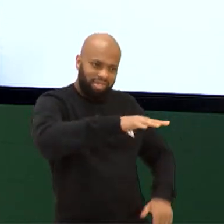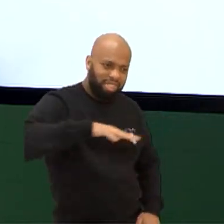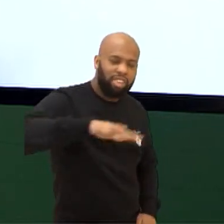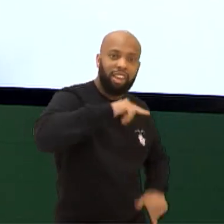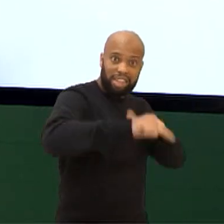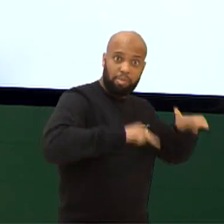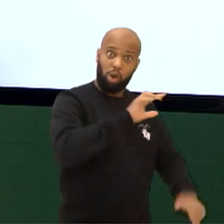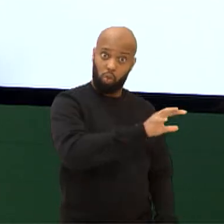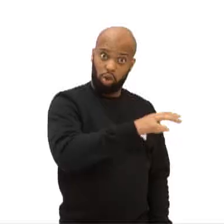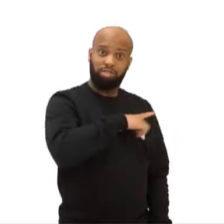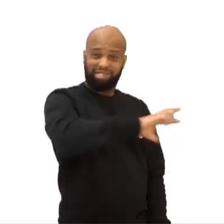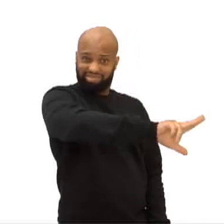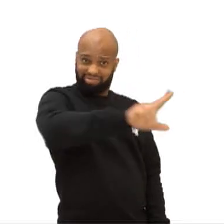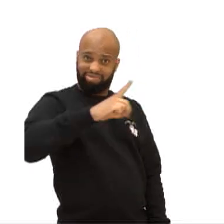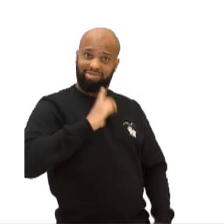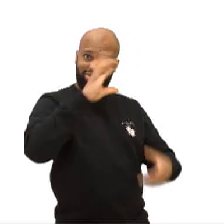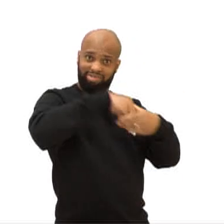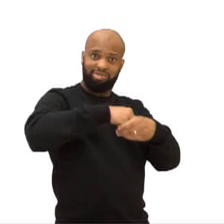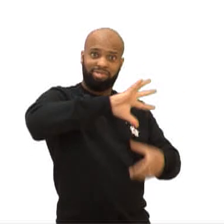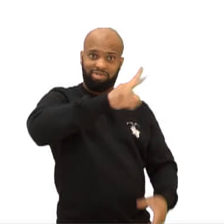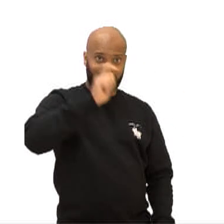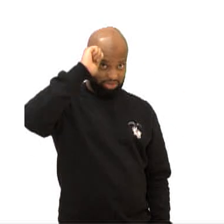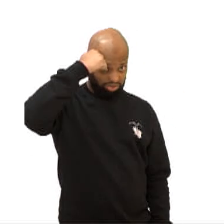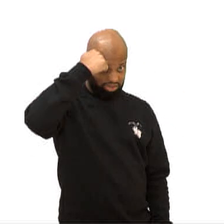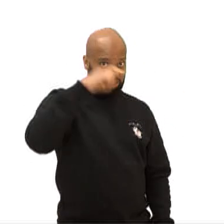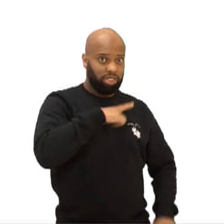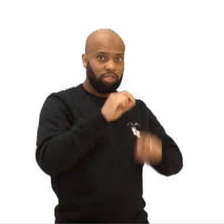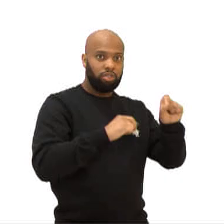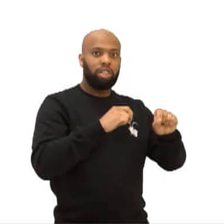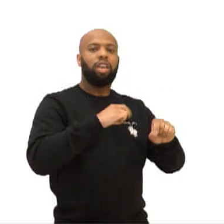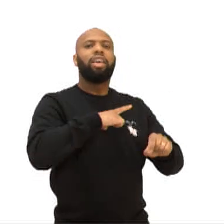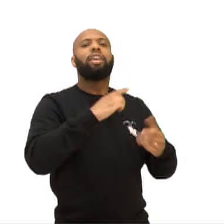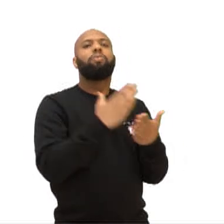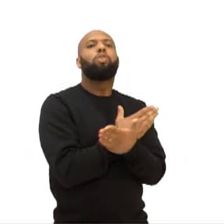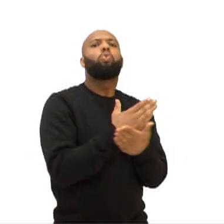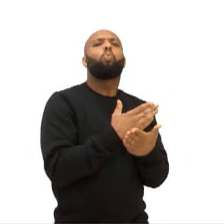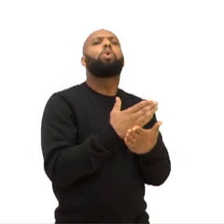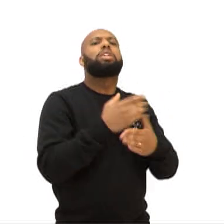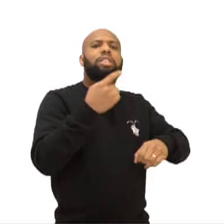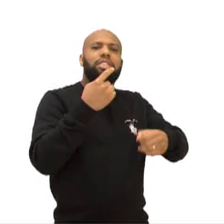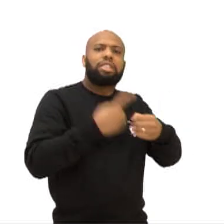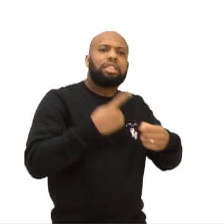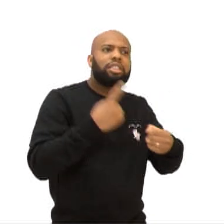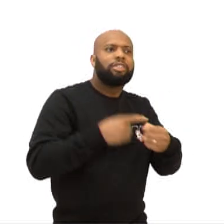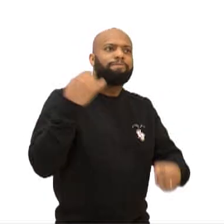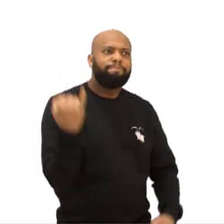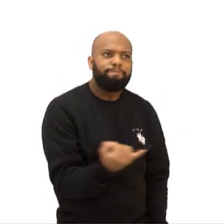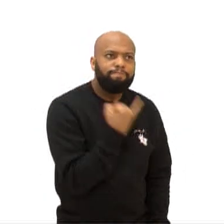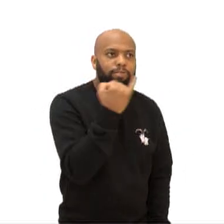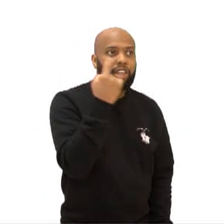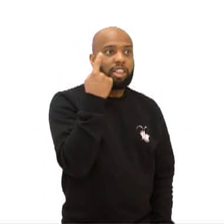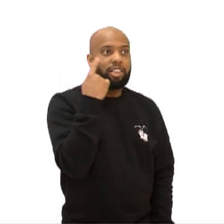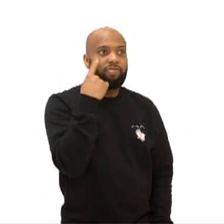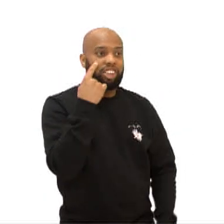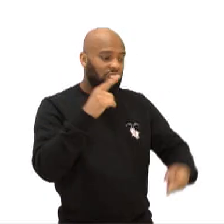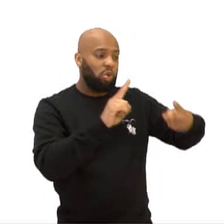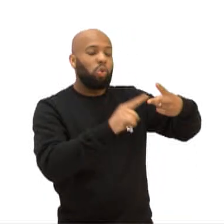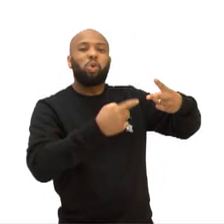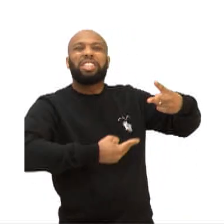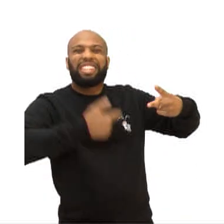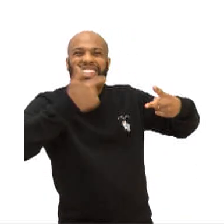Muitas jazidas. Quais são as zonas costeiras? Então, a cidade de Lagos, Acras, Dakar, Cidade do Cabo